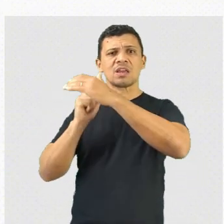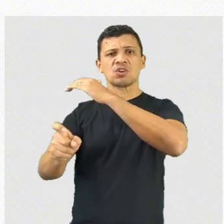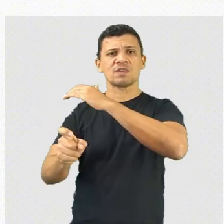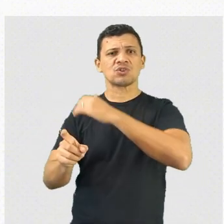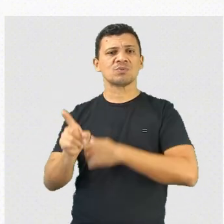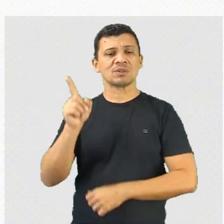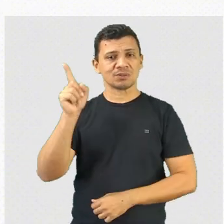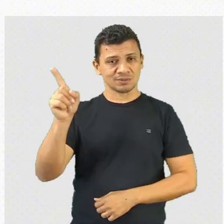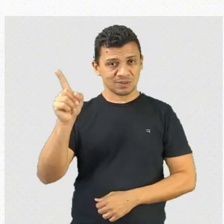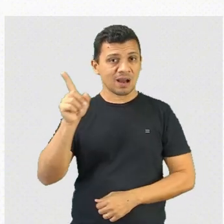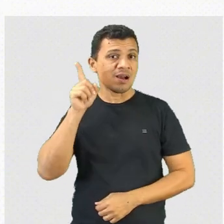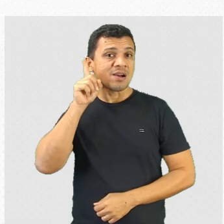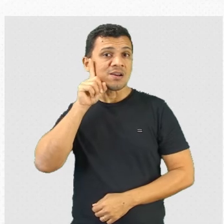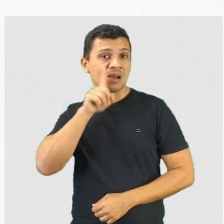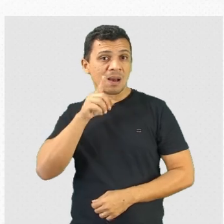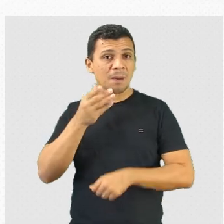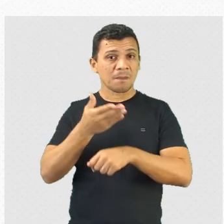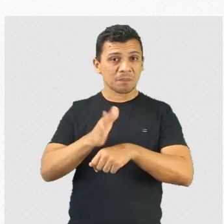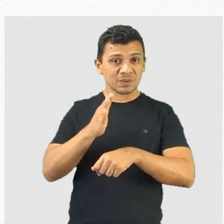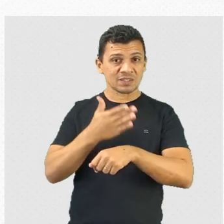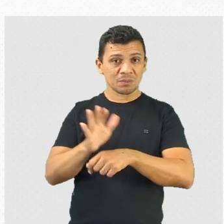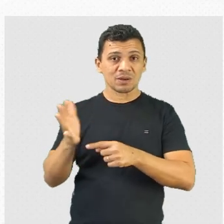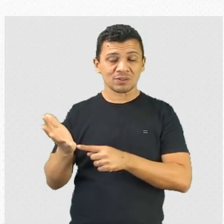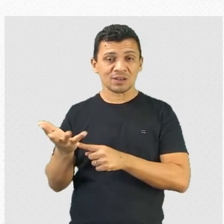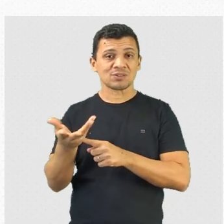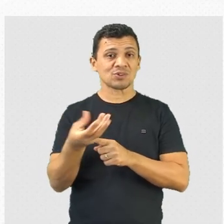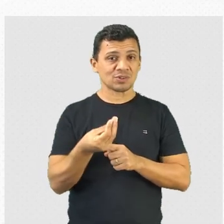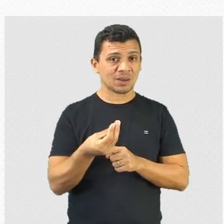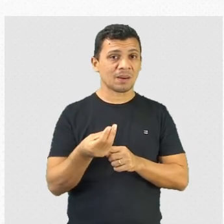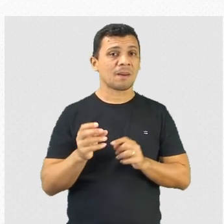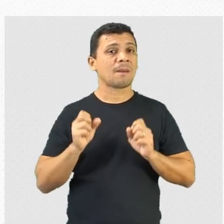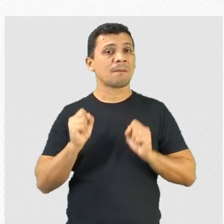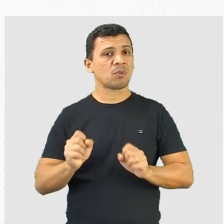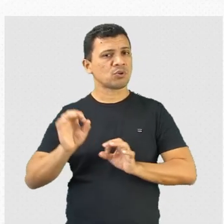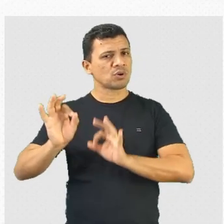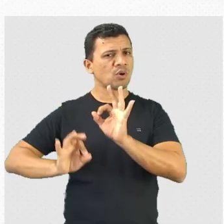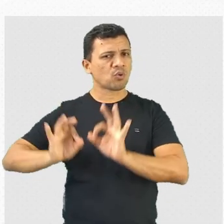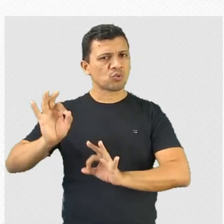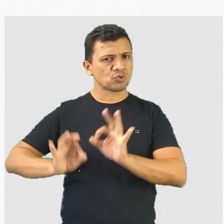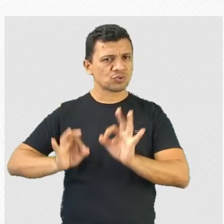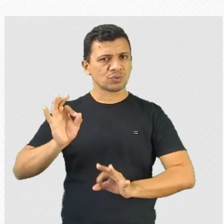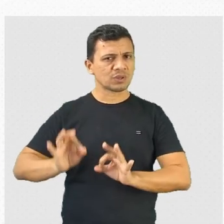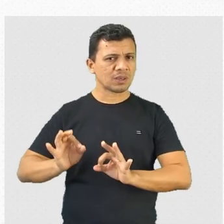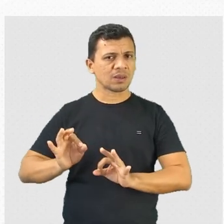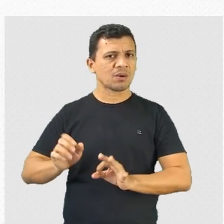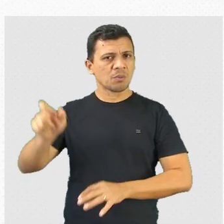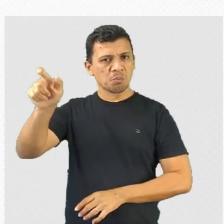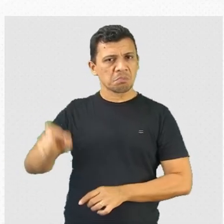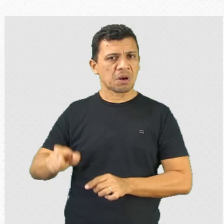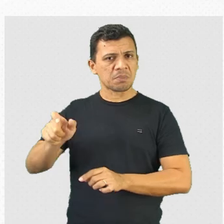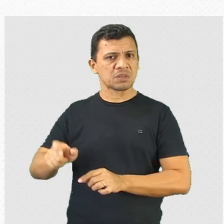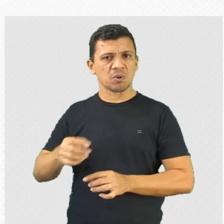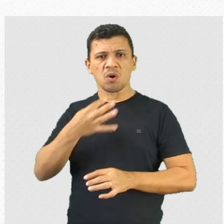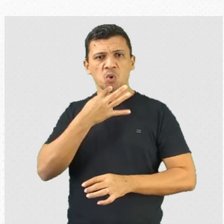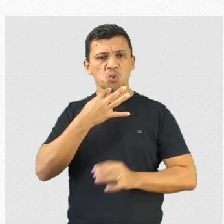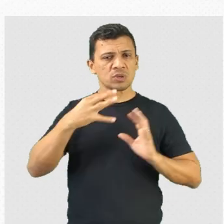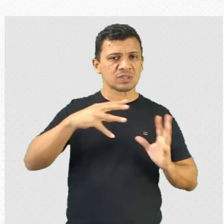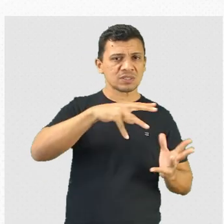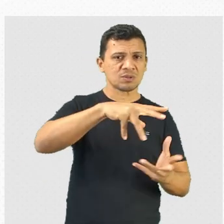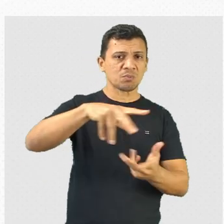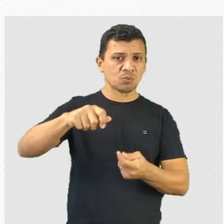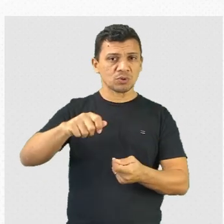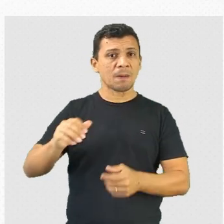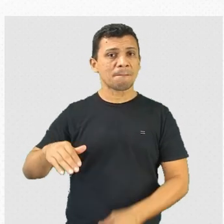estadunidense nessas práticas artísticas e que vai permitir construir uma figura internacionalizada, ela é muito maior que no